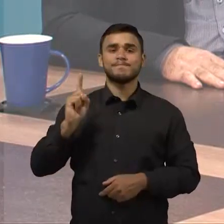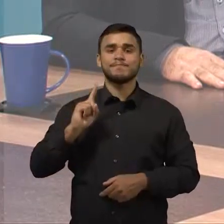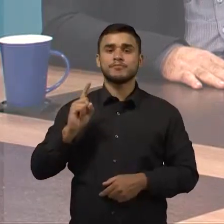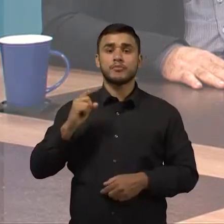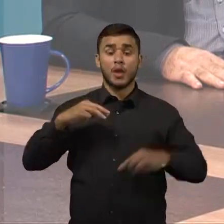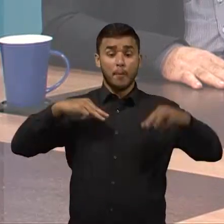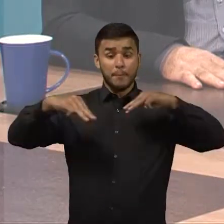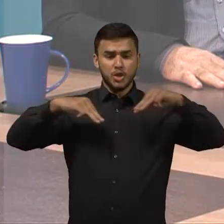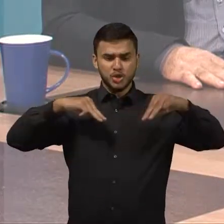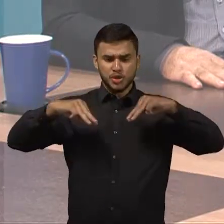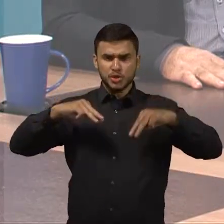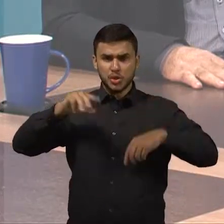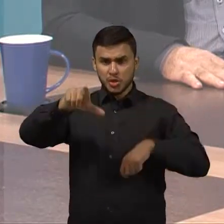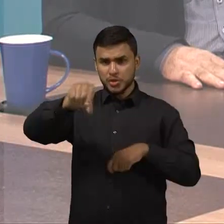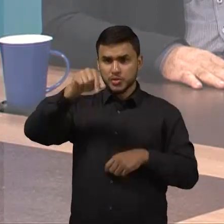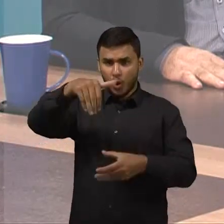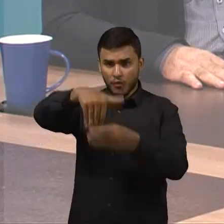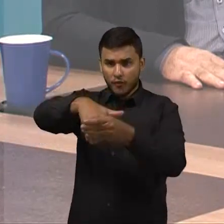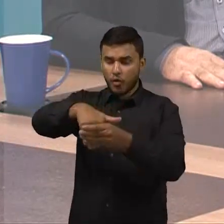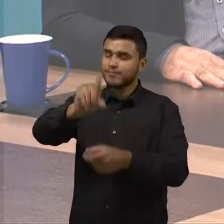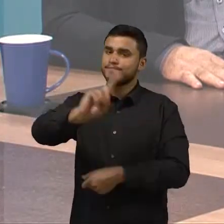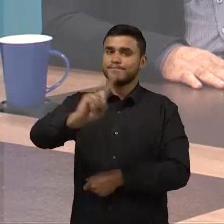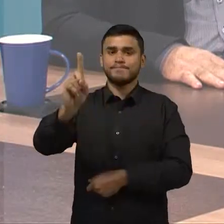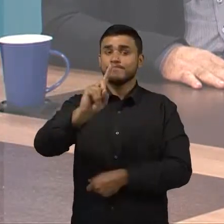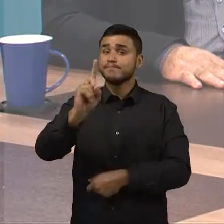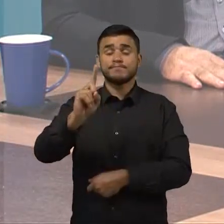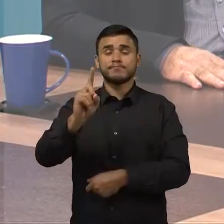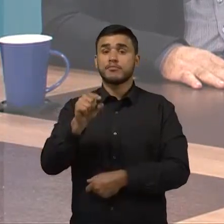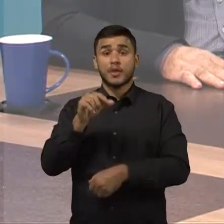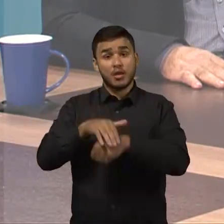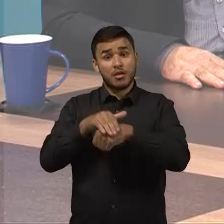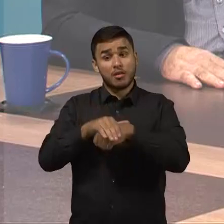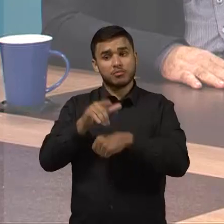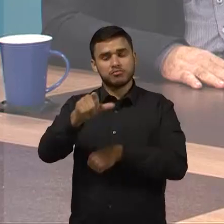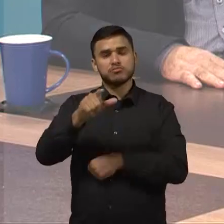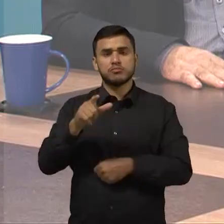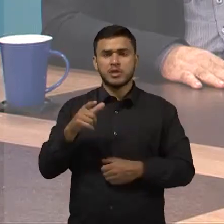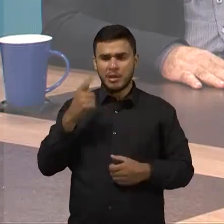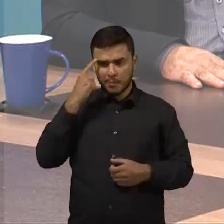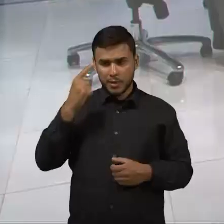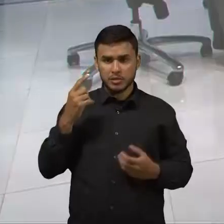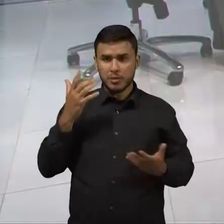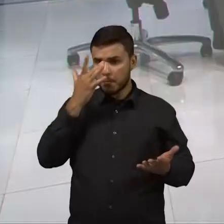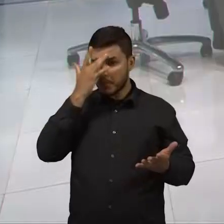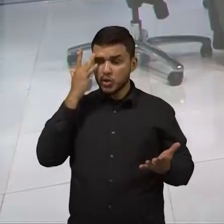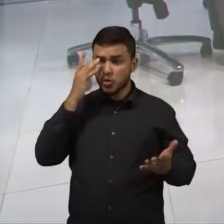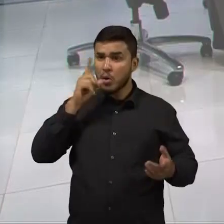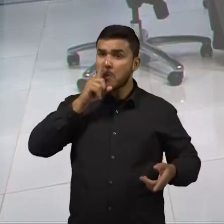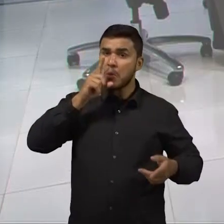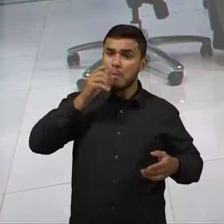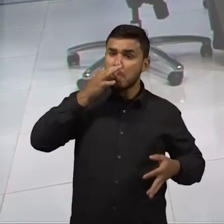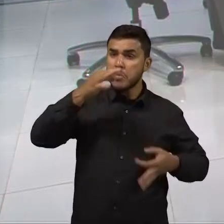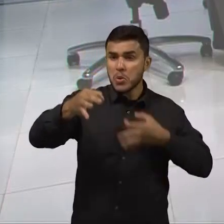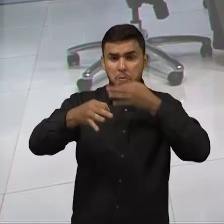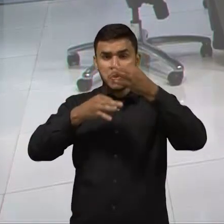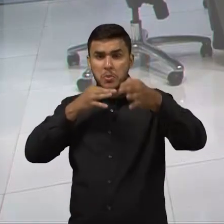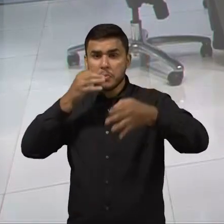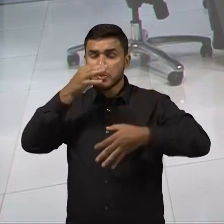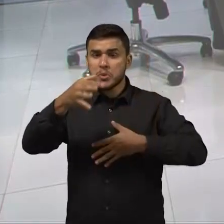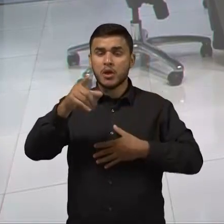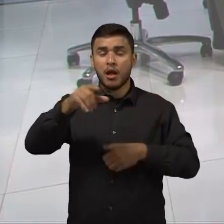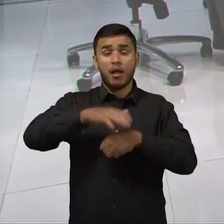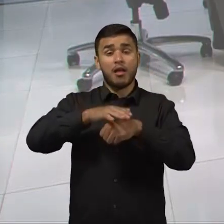impune, a justiça demora muito, etc., que eu vou sacrificar a Constituição, o poder constituinte, em nome de dar